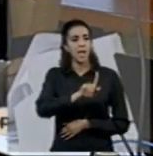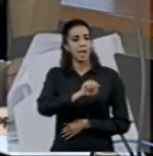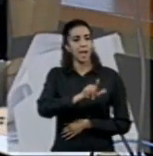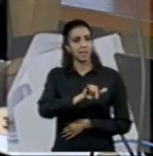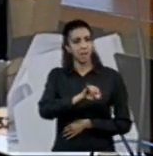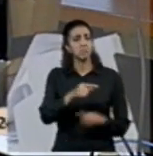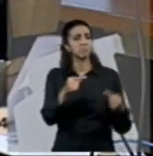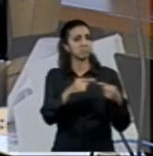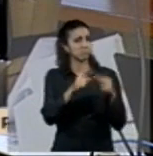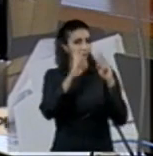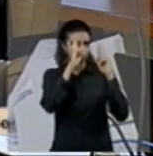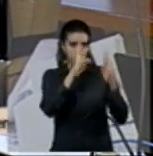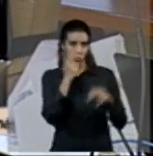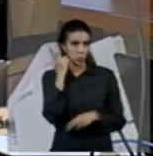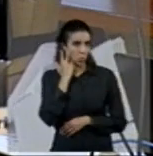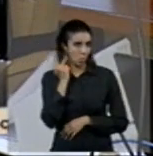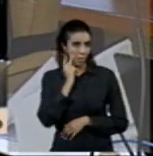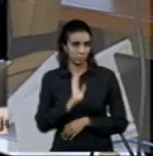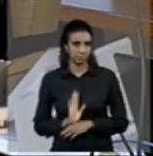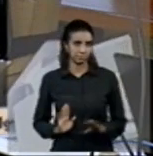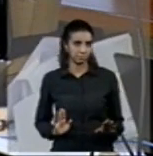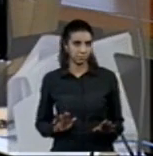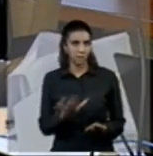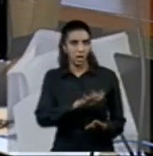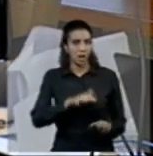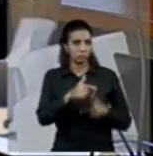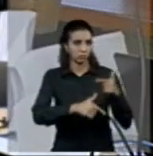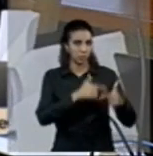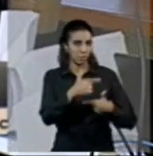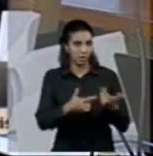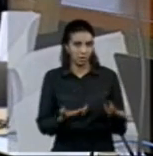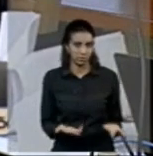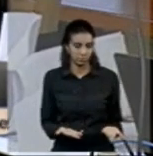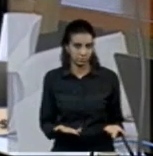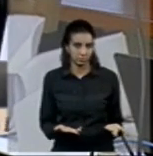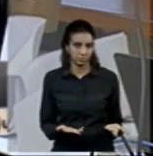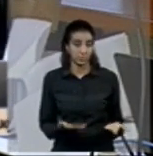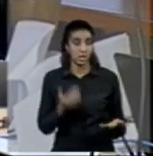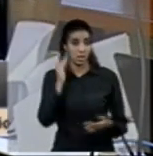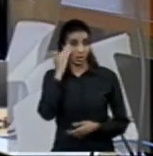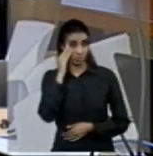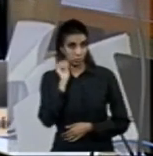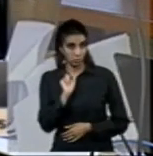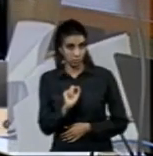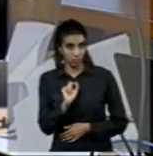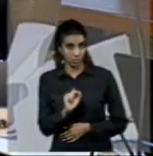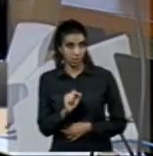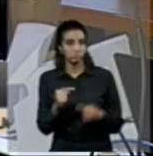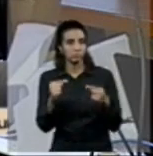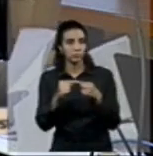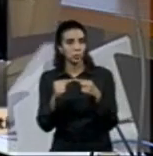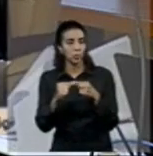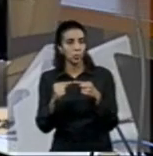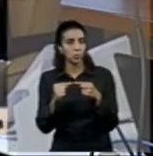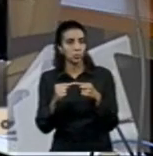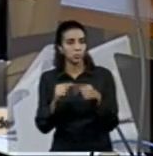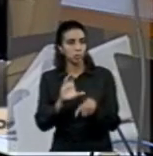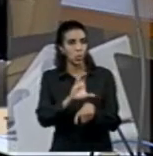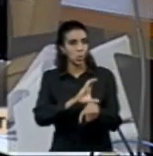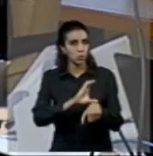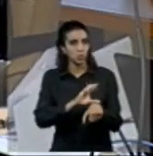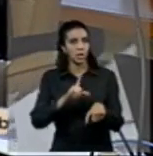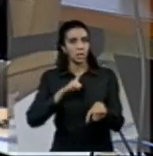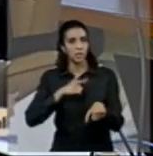a Justiça do Trabalho, sobretudo por seu tribunal de cúpula, interpretando a base infraconstitucional